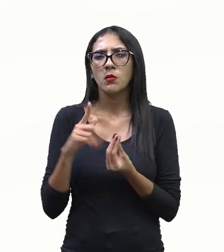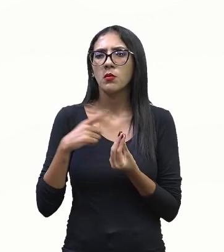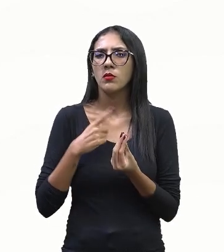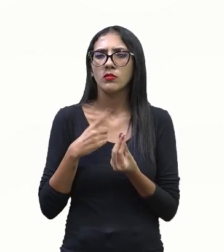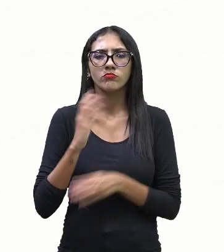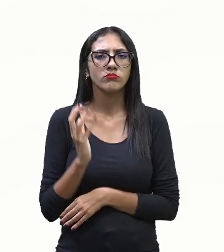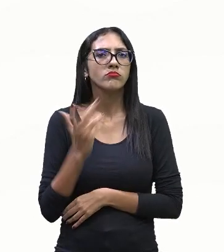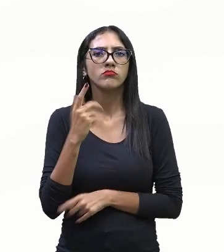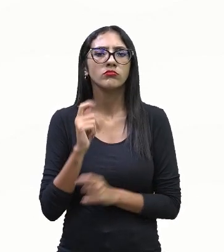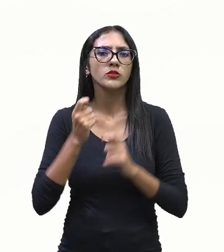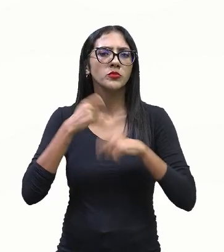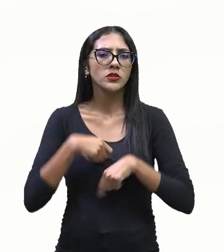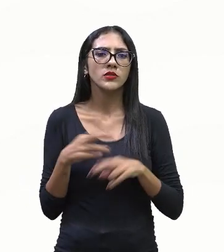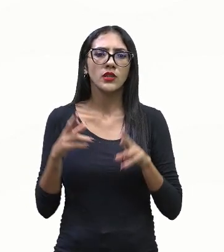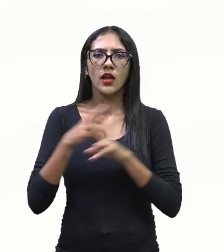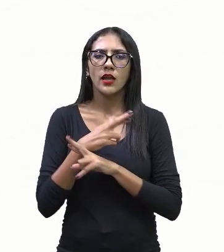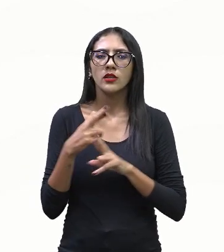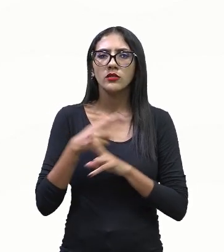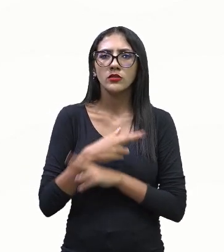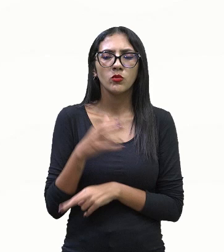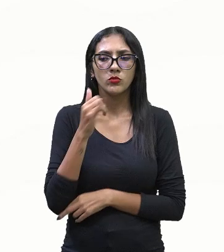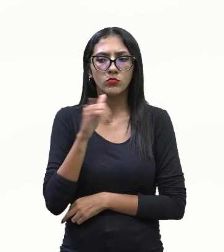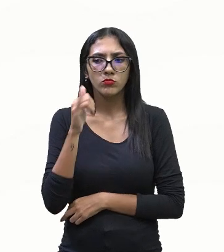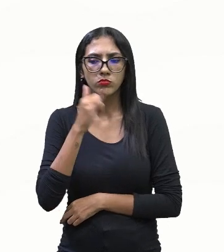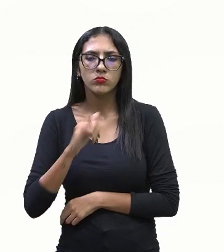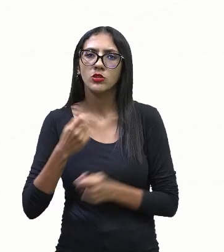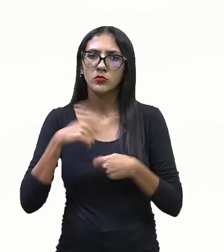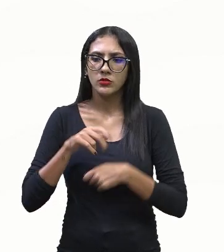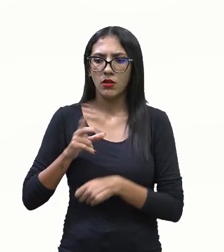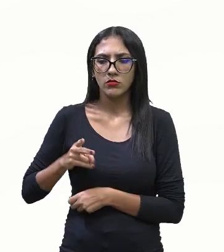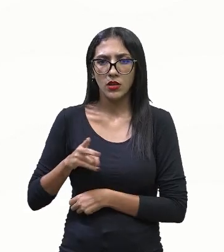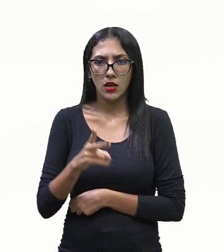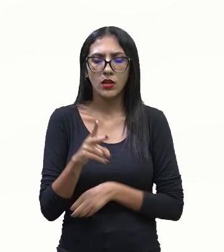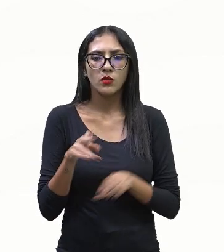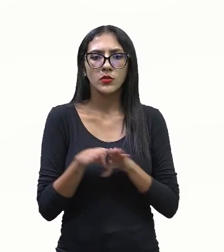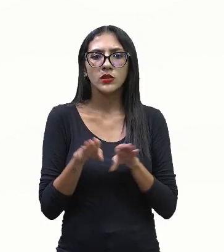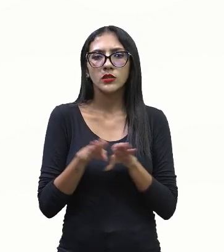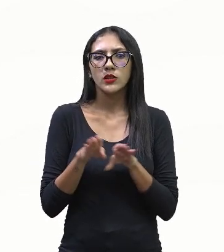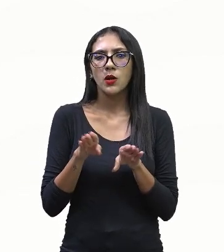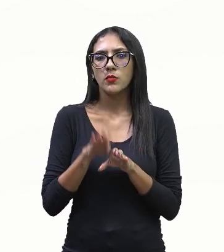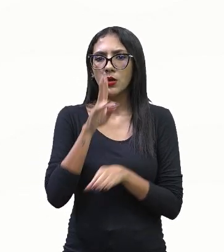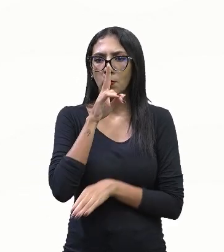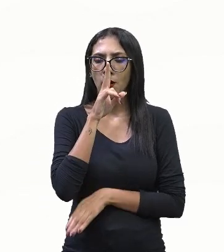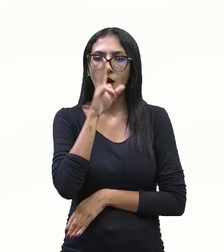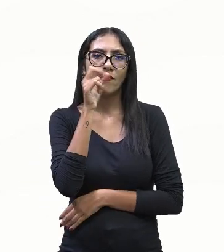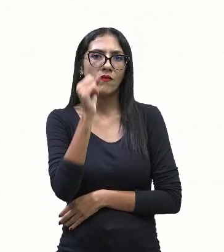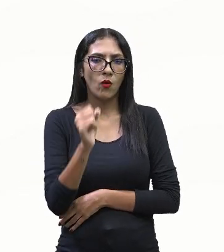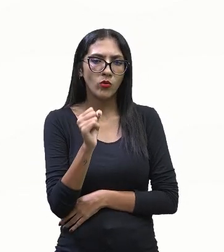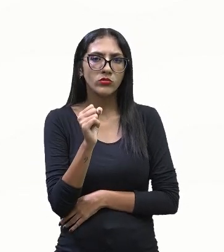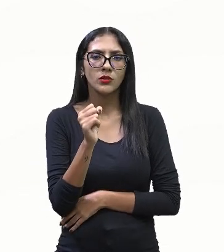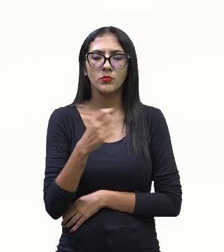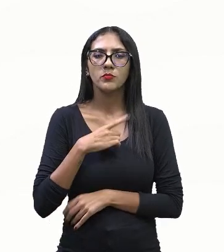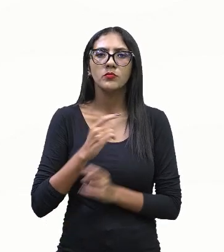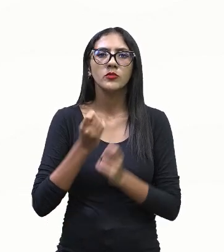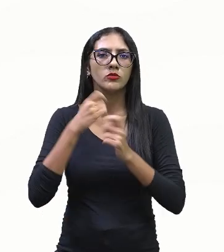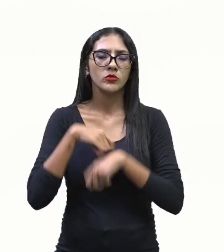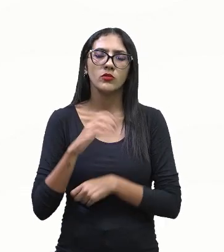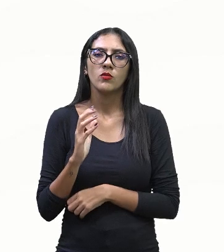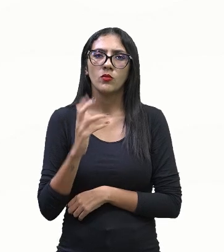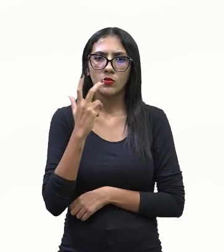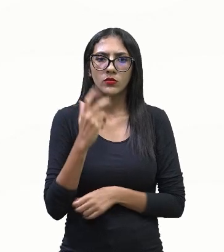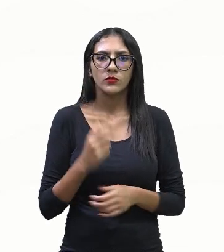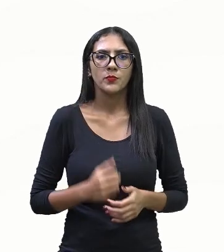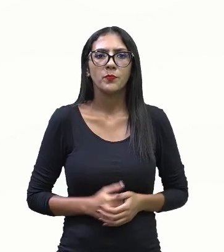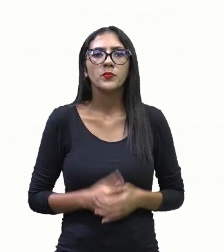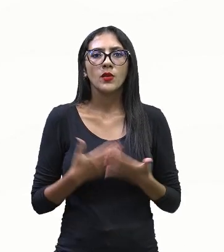elétrica envolvida ela deve ser contínua e ter uma voltagem suficiente para que o processo aconteça, né?